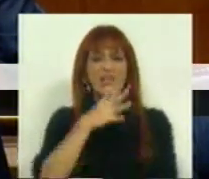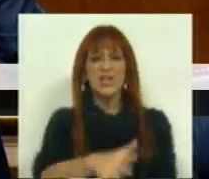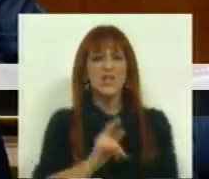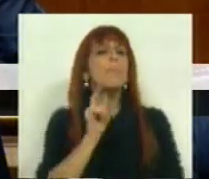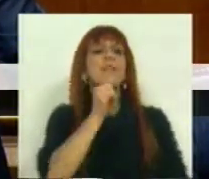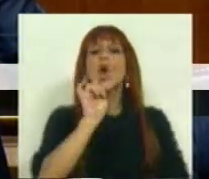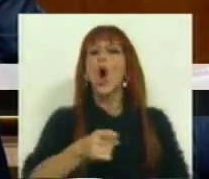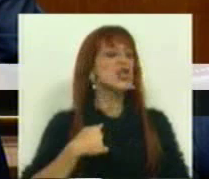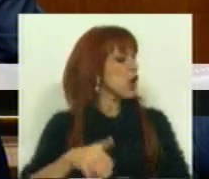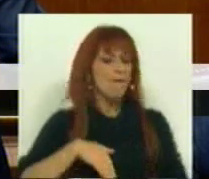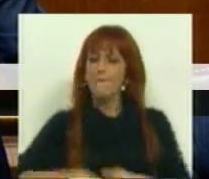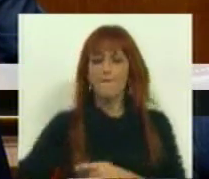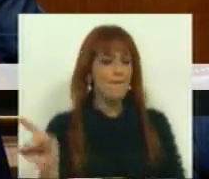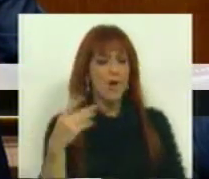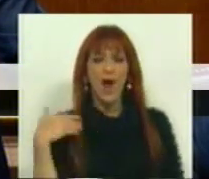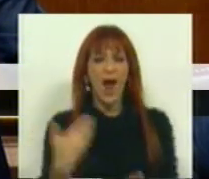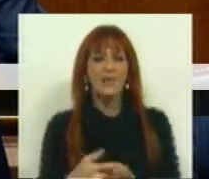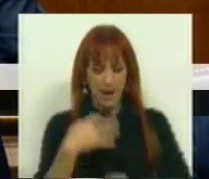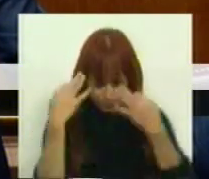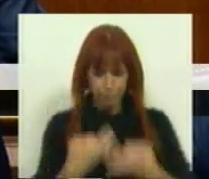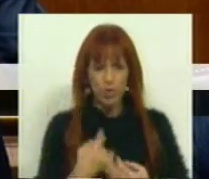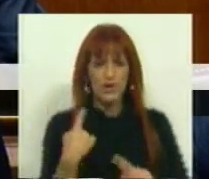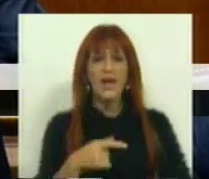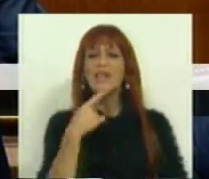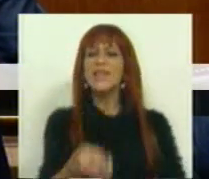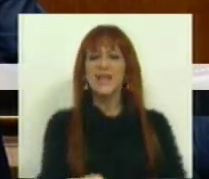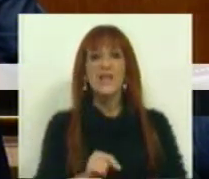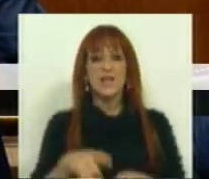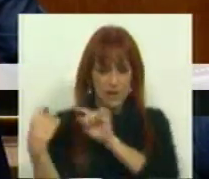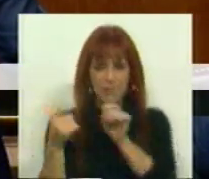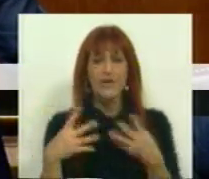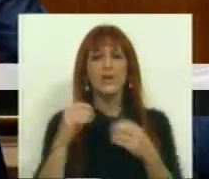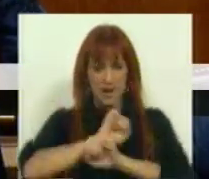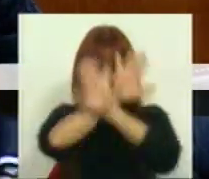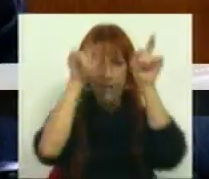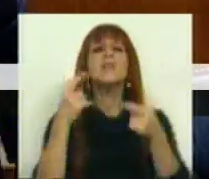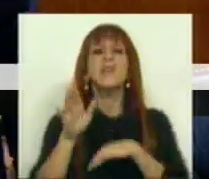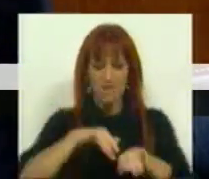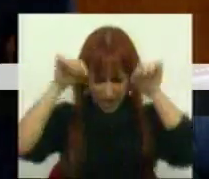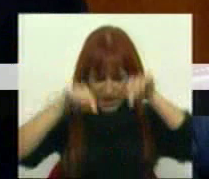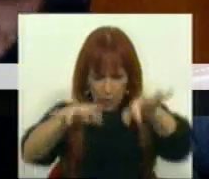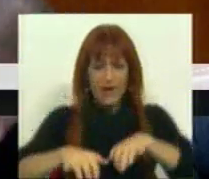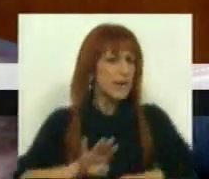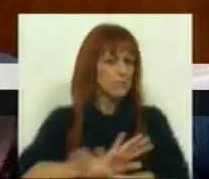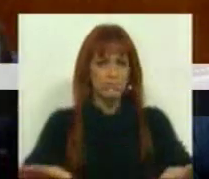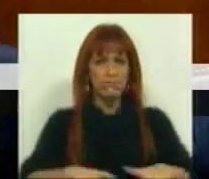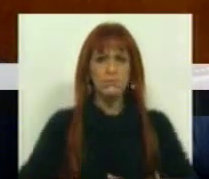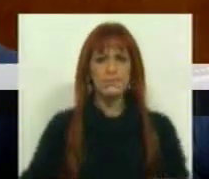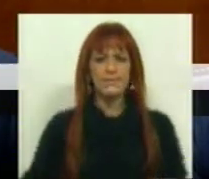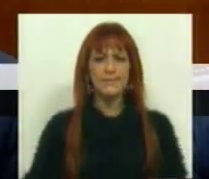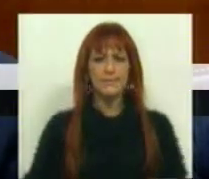nenhuma medida e não o fará até estar em condições de suscitar esse debate com clareza e não deixará de fazer aqui no Parlamento.